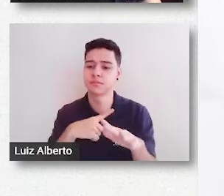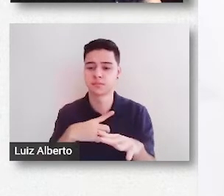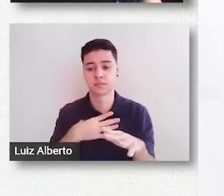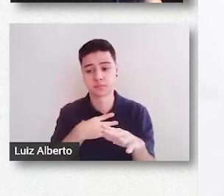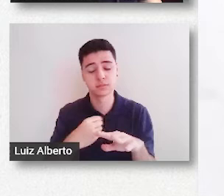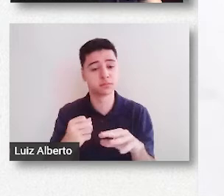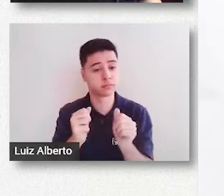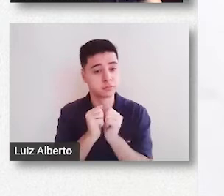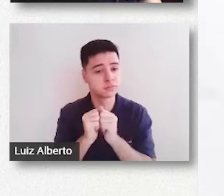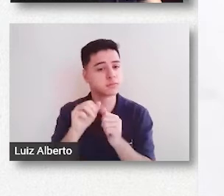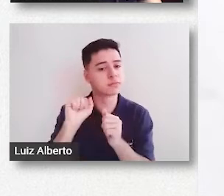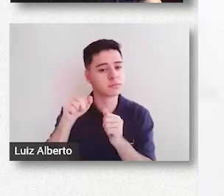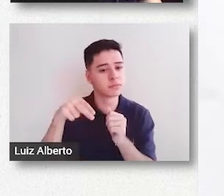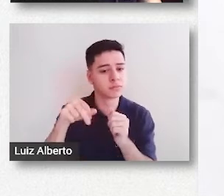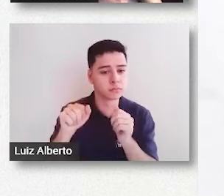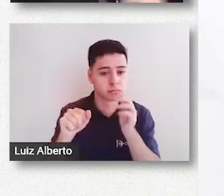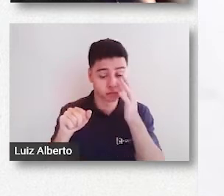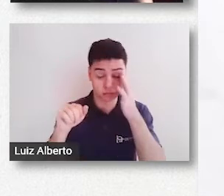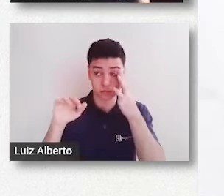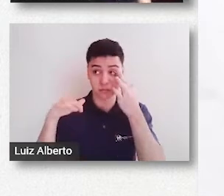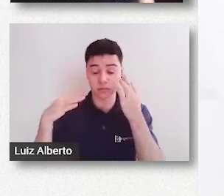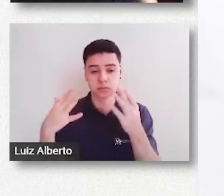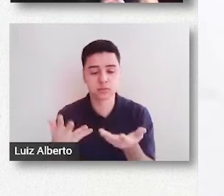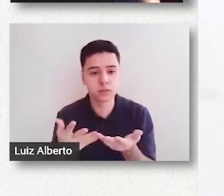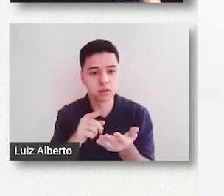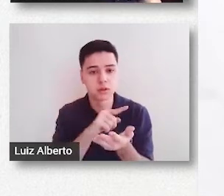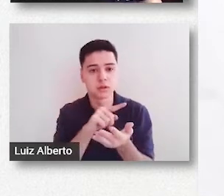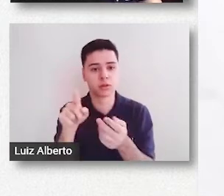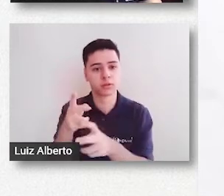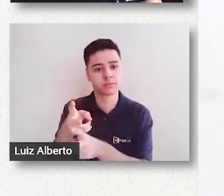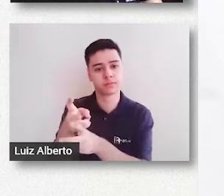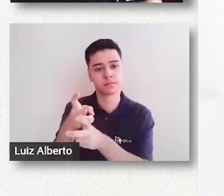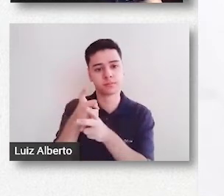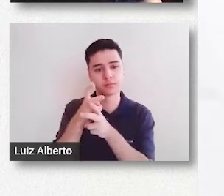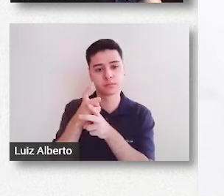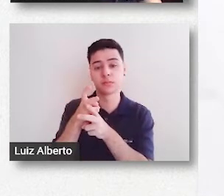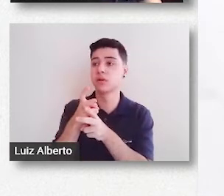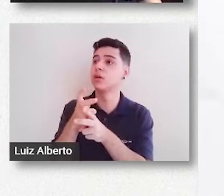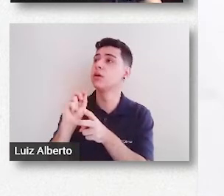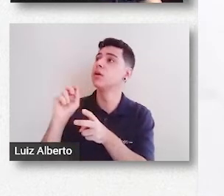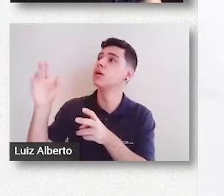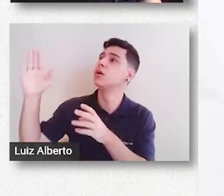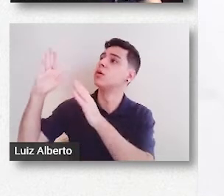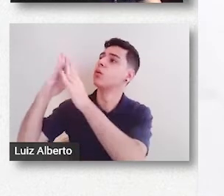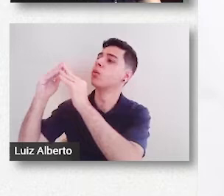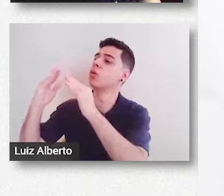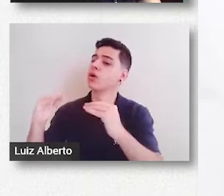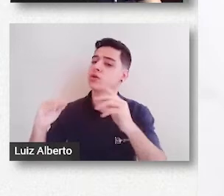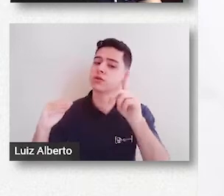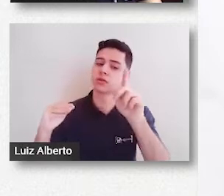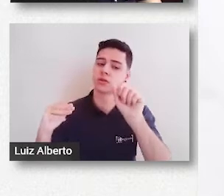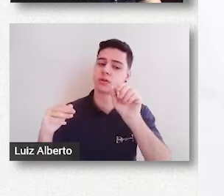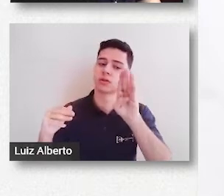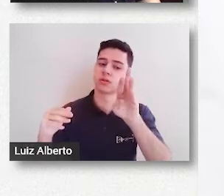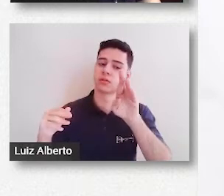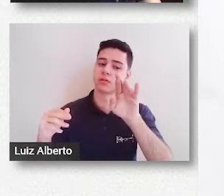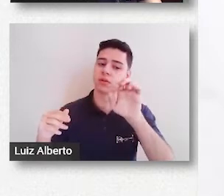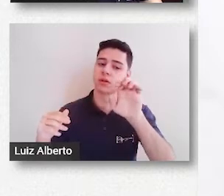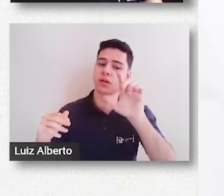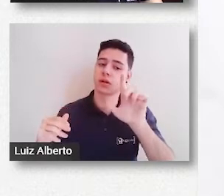Ana, né? E aí eles recebem aí a visita do anjo Gabriel, falando que eles sim,